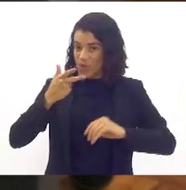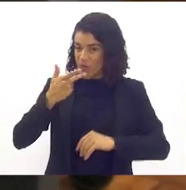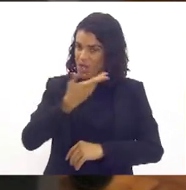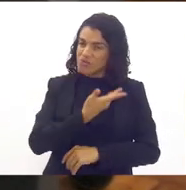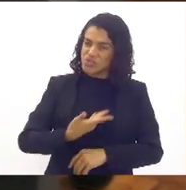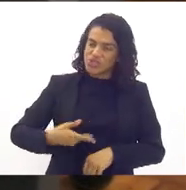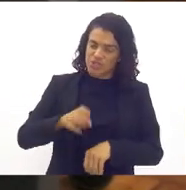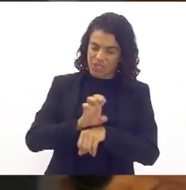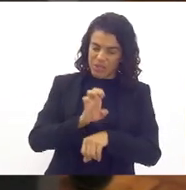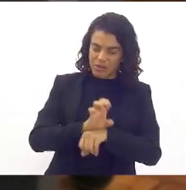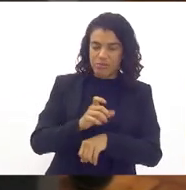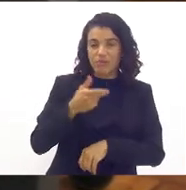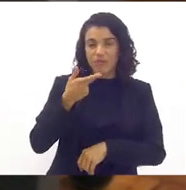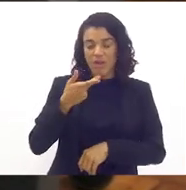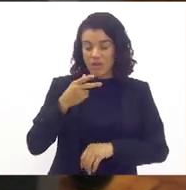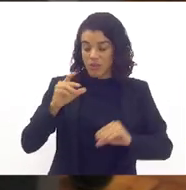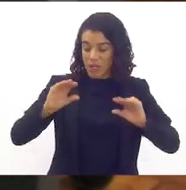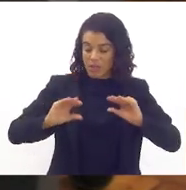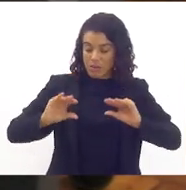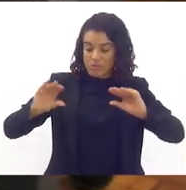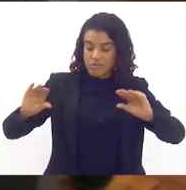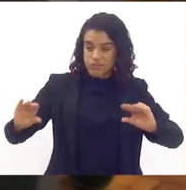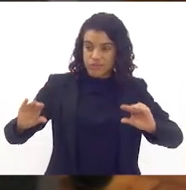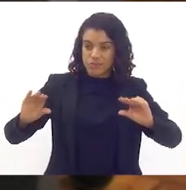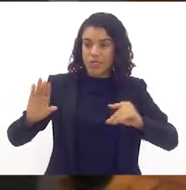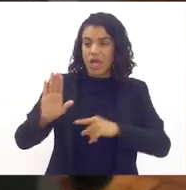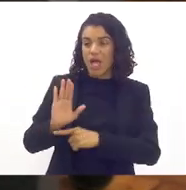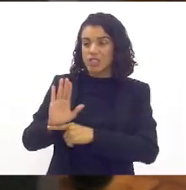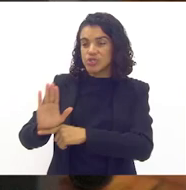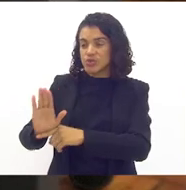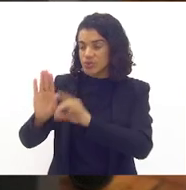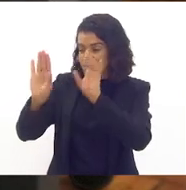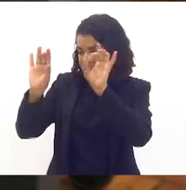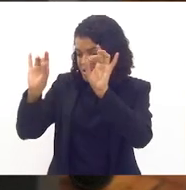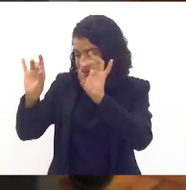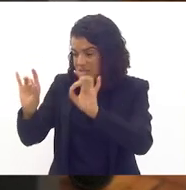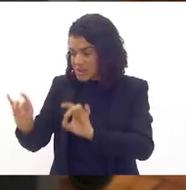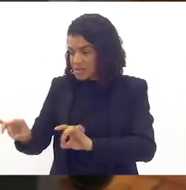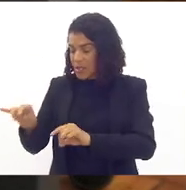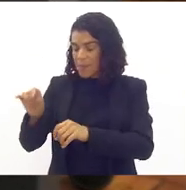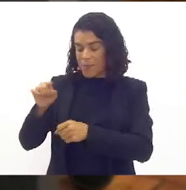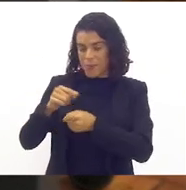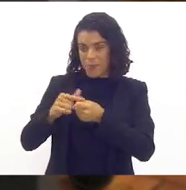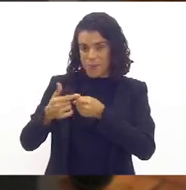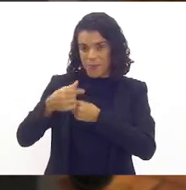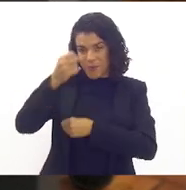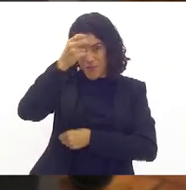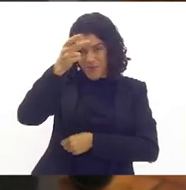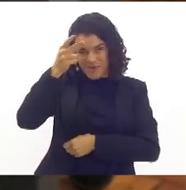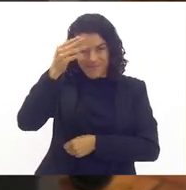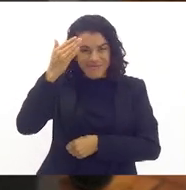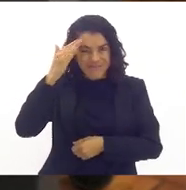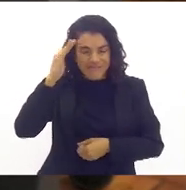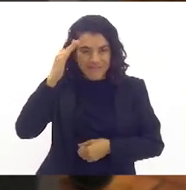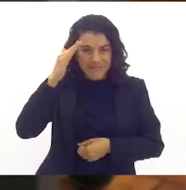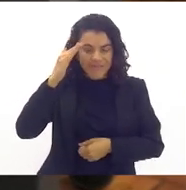né? E o que ele transferiu em ajuda específica ao município. Você está